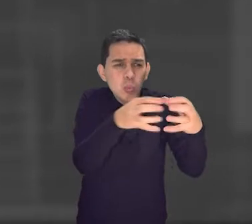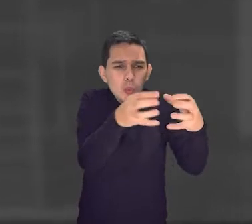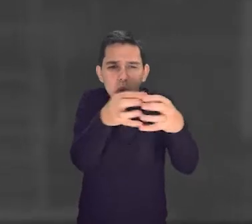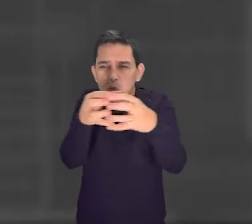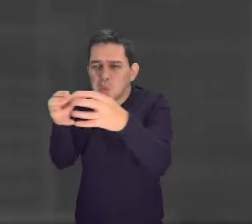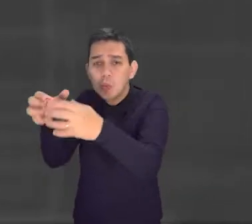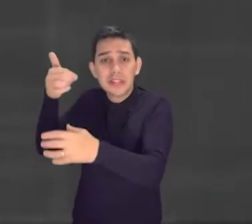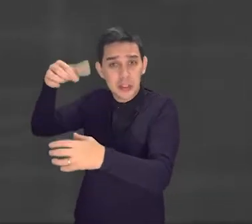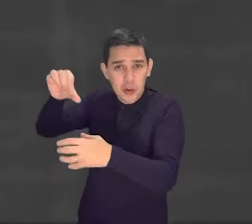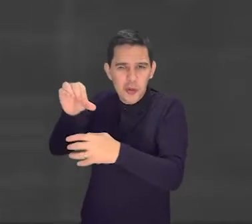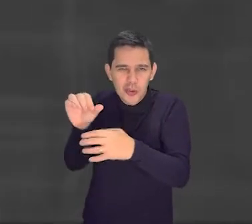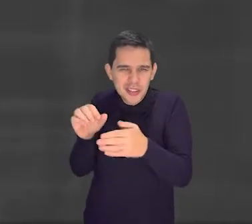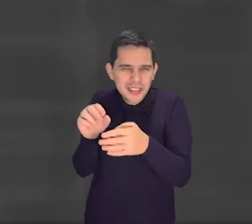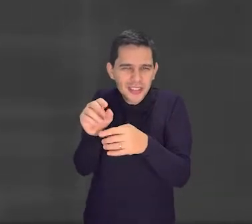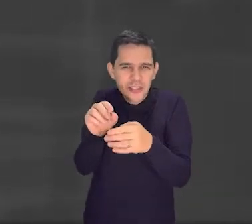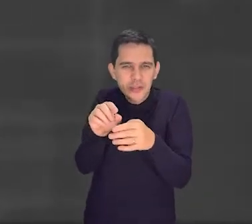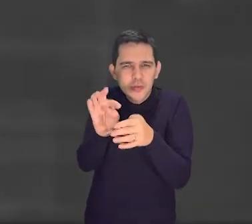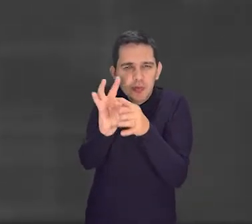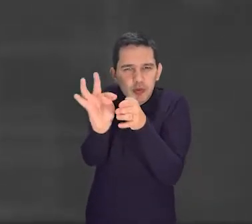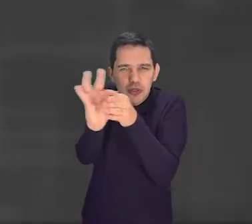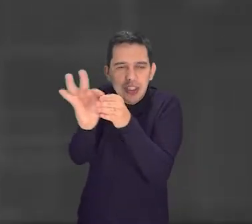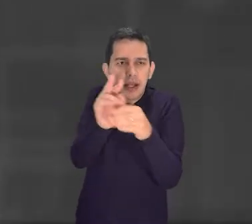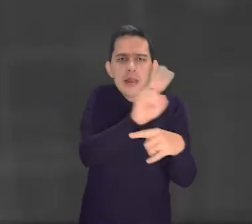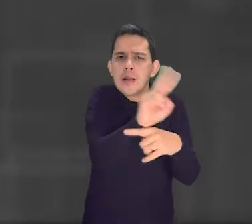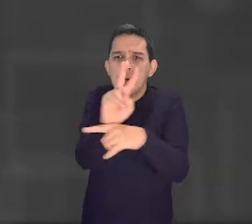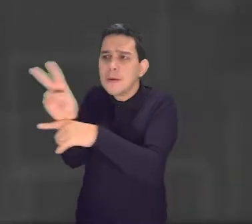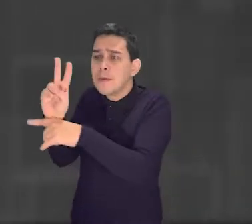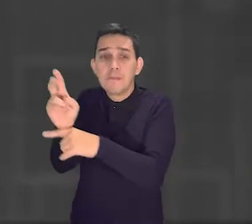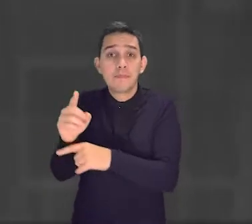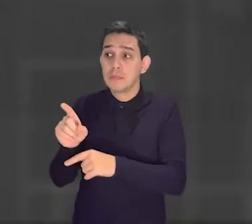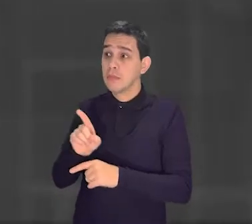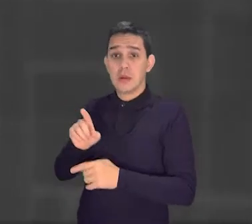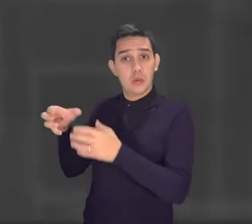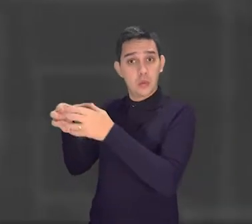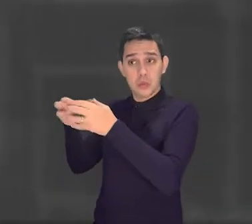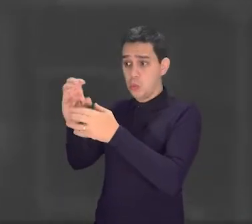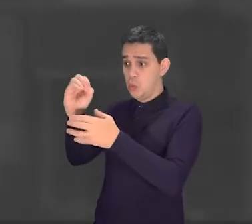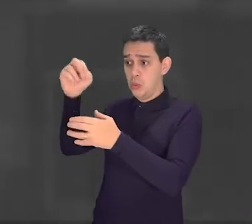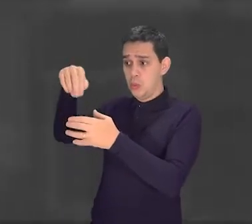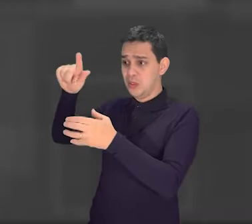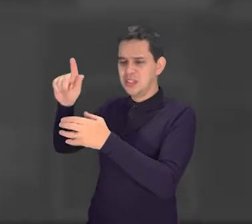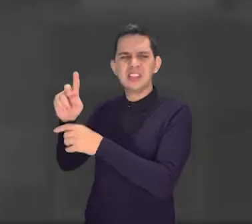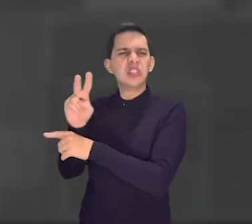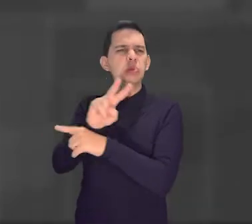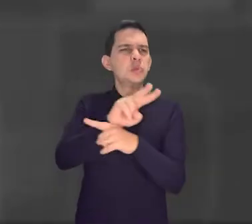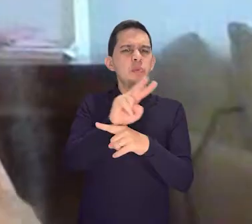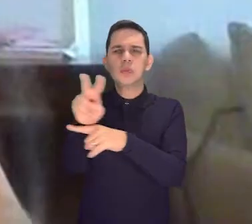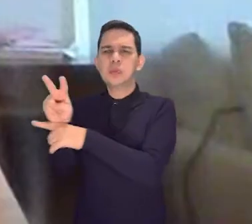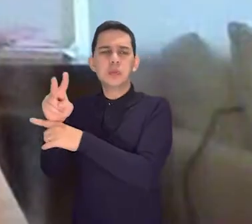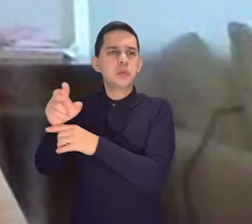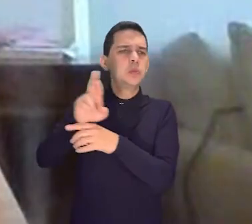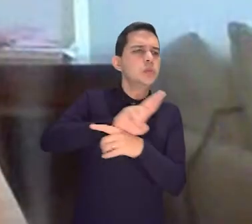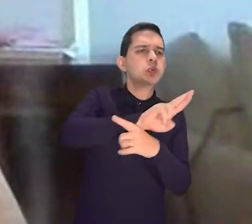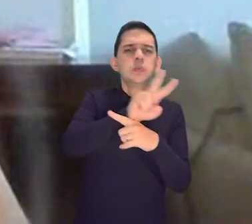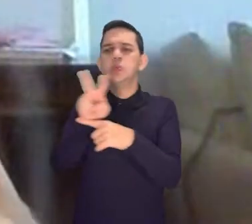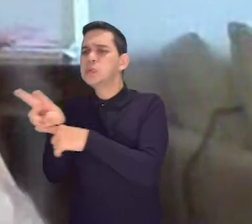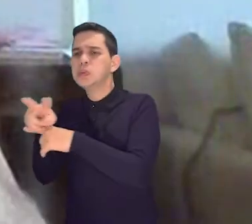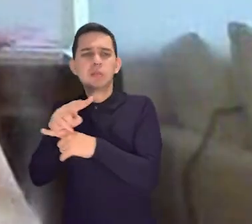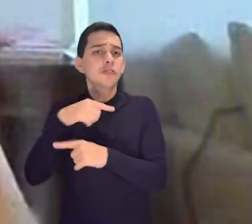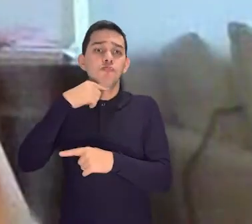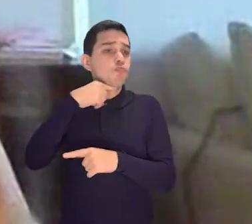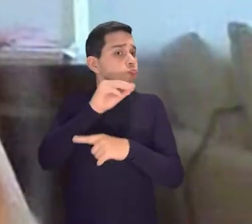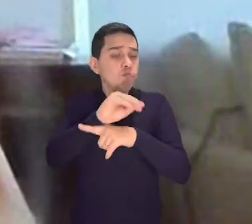O cumprimento desse termo de colaboração ele está deficitário, está deficiente, na perspectiva em que